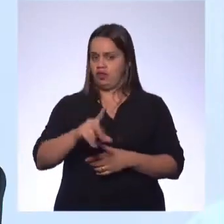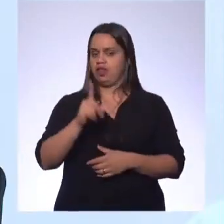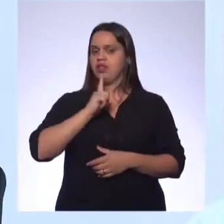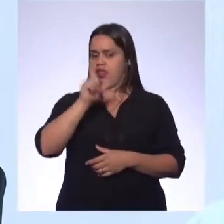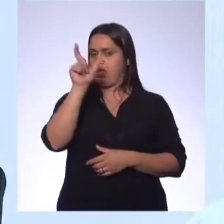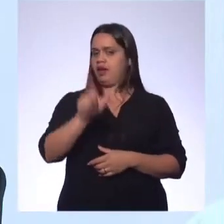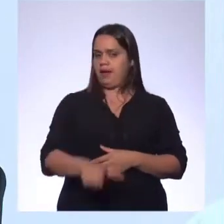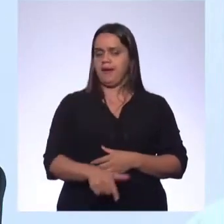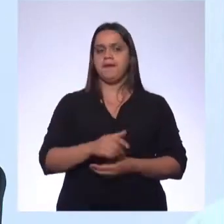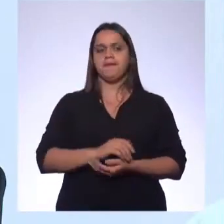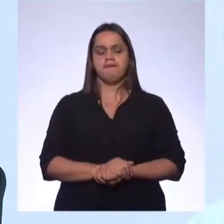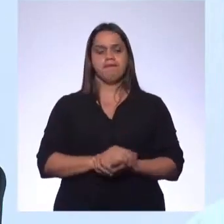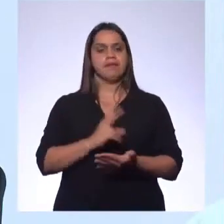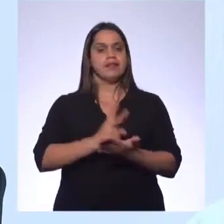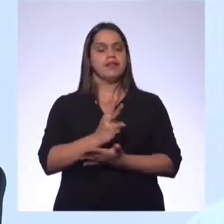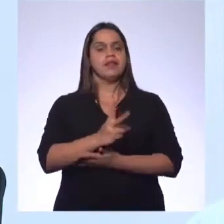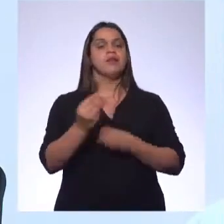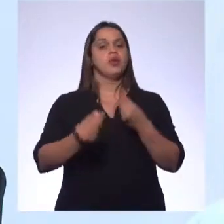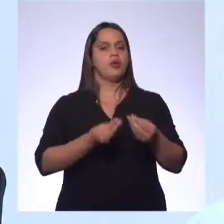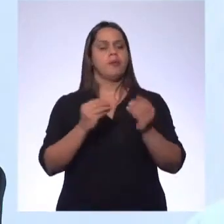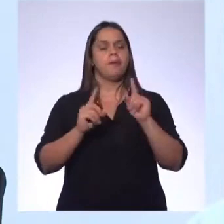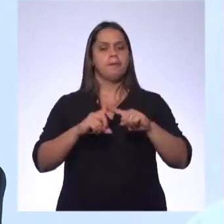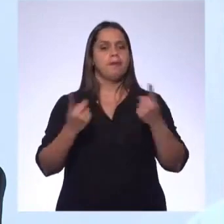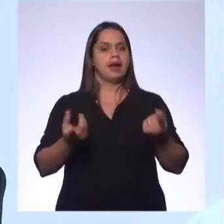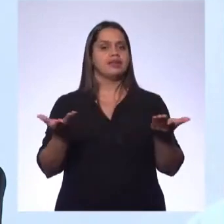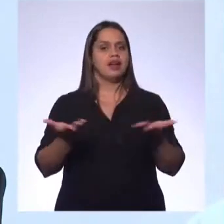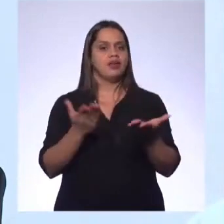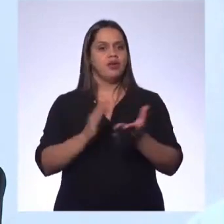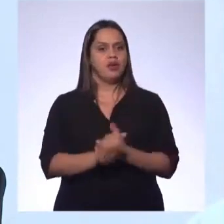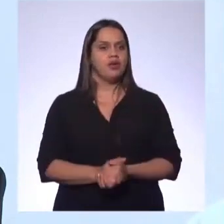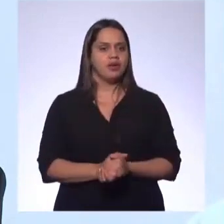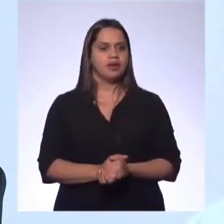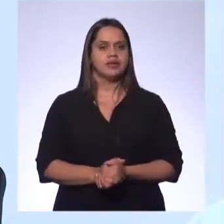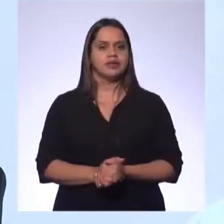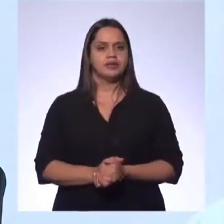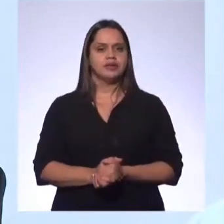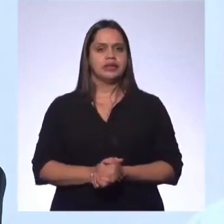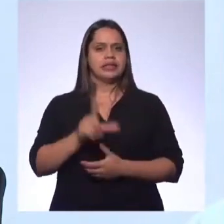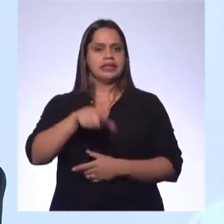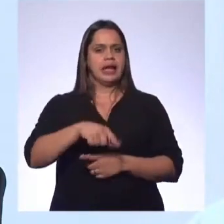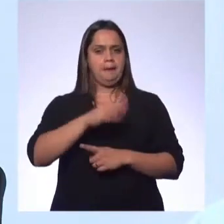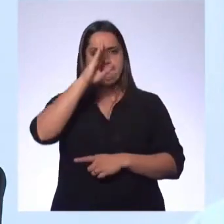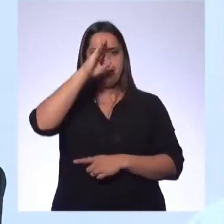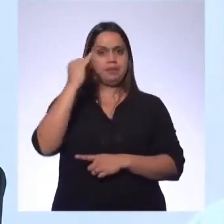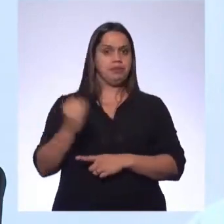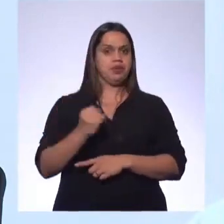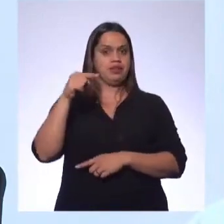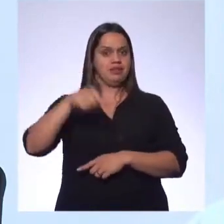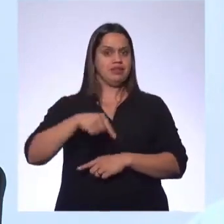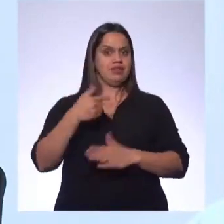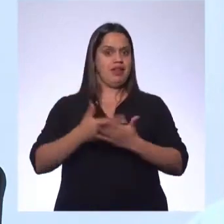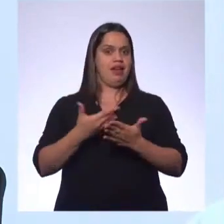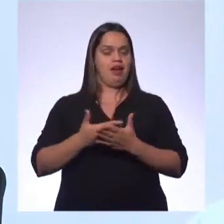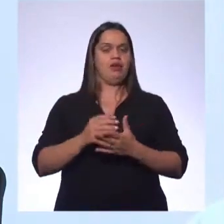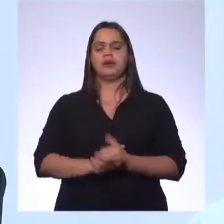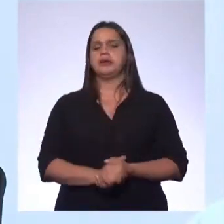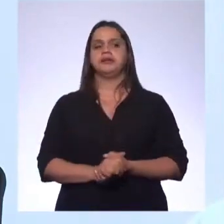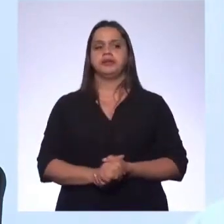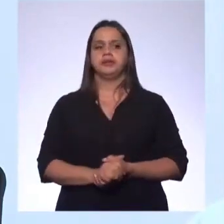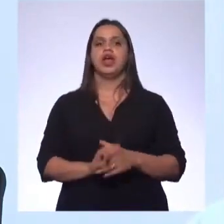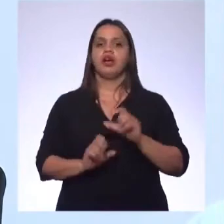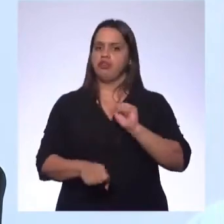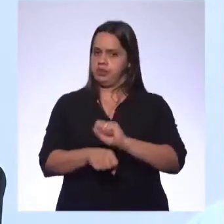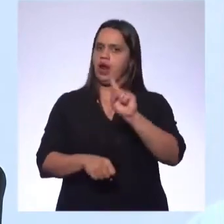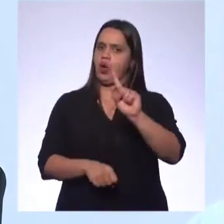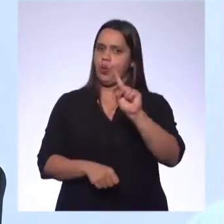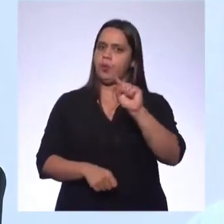se adequando às novas... Sempre assim. Agora, a questão que é... A chave dessa aula é essa questão. Eu vou deixar um minuto